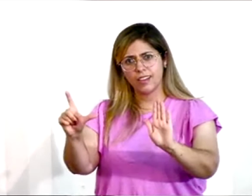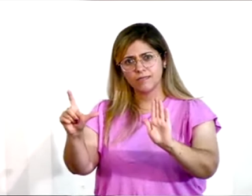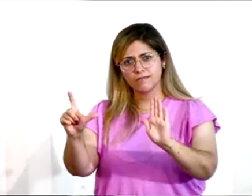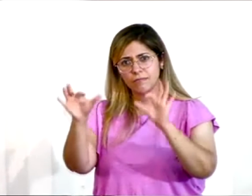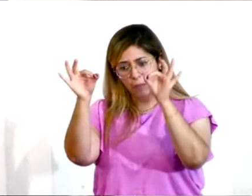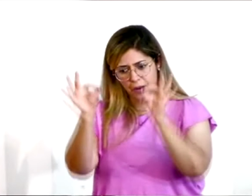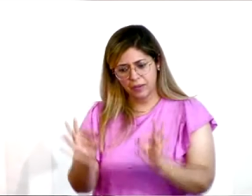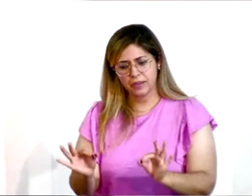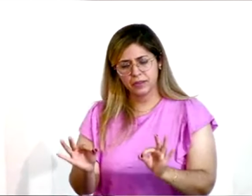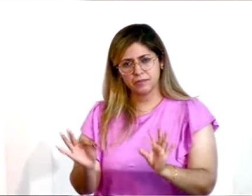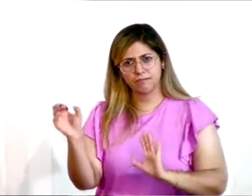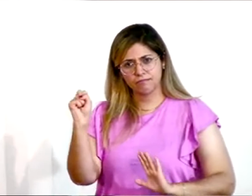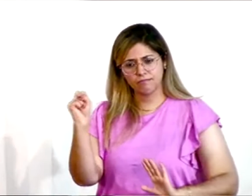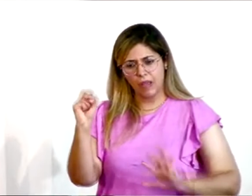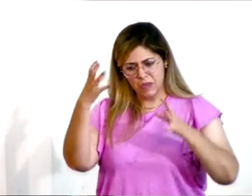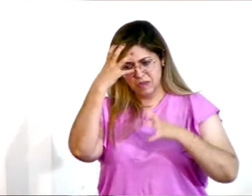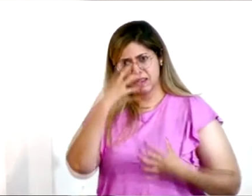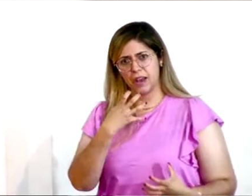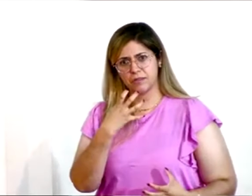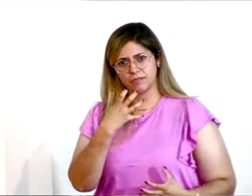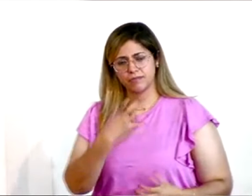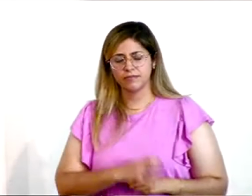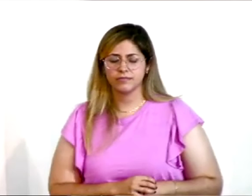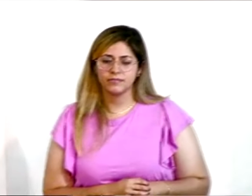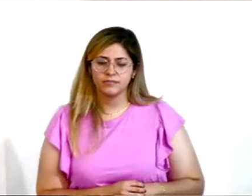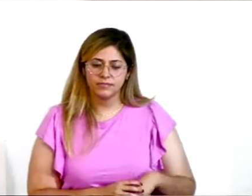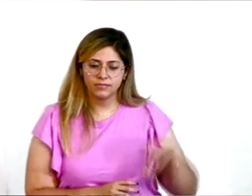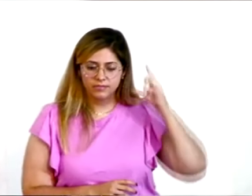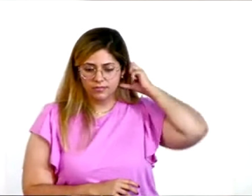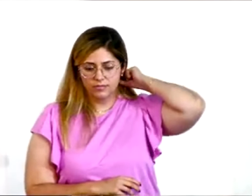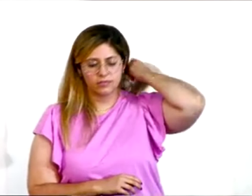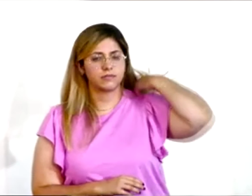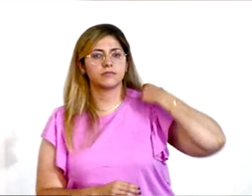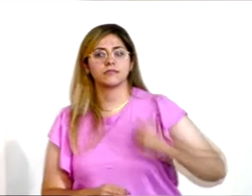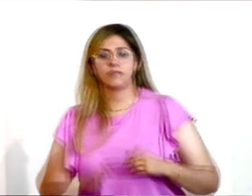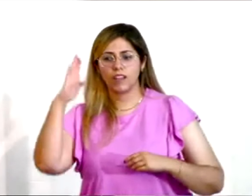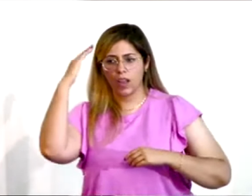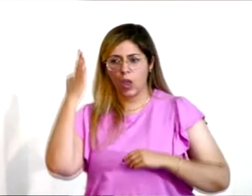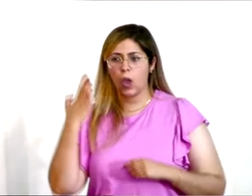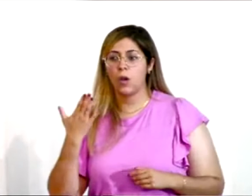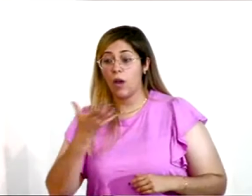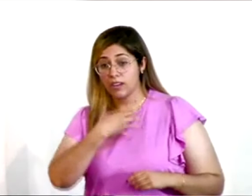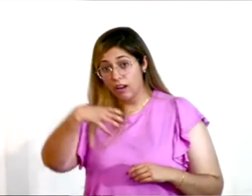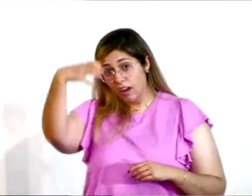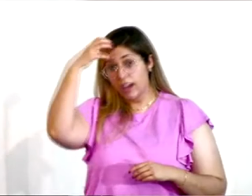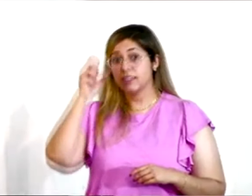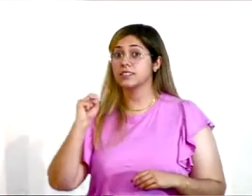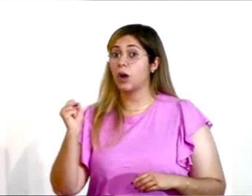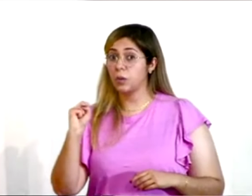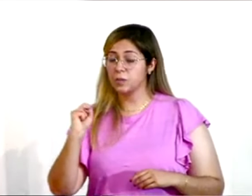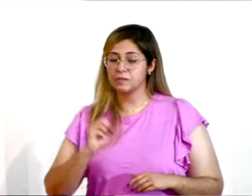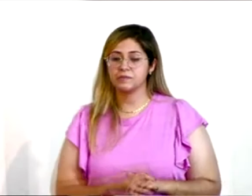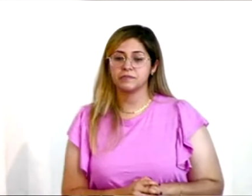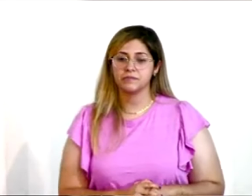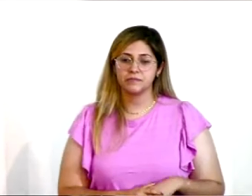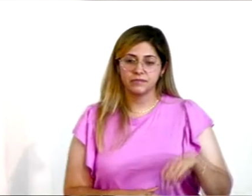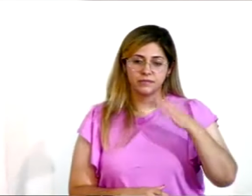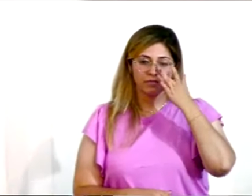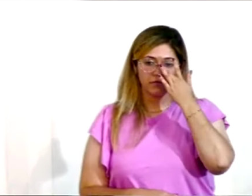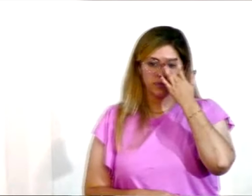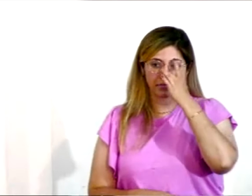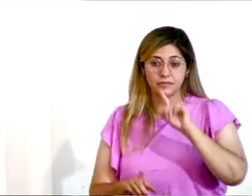é Saulo, no melhor sentido da palavra, honrando o nome daquele rei, que começou bem,